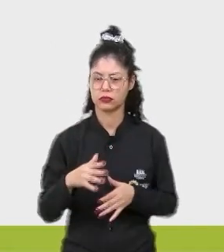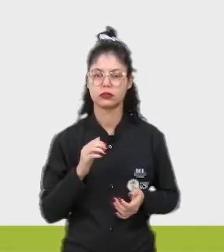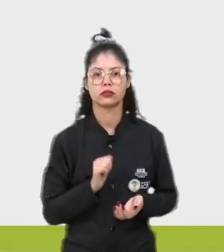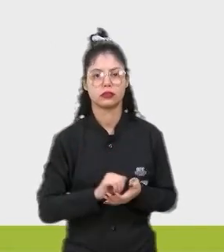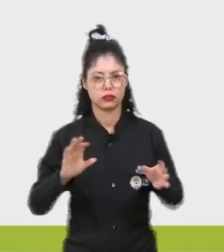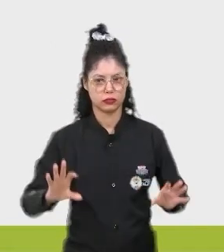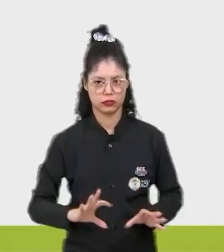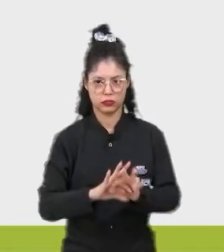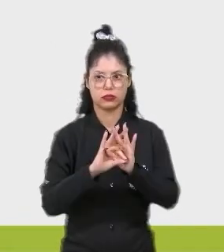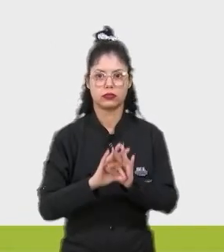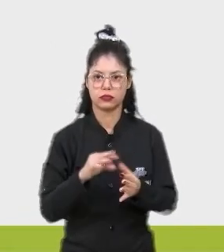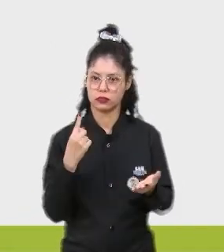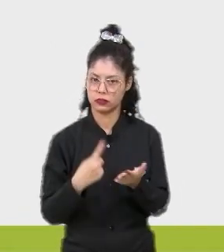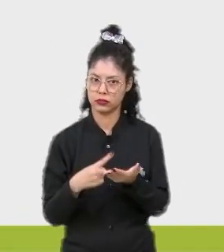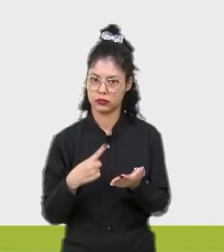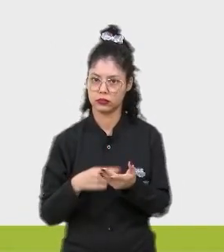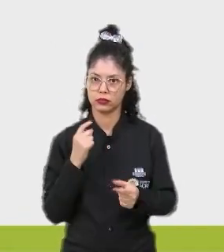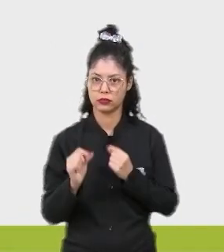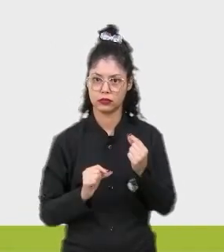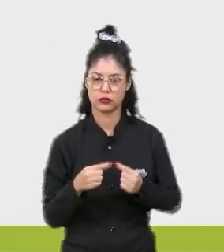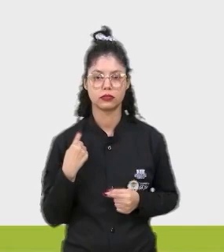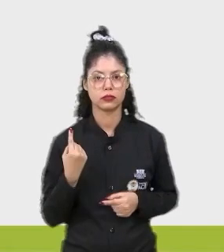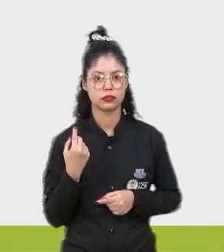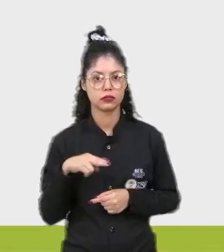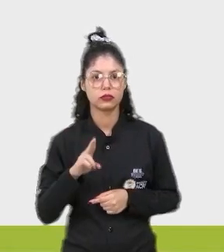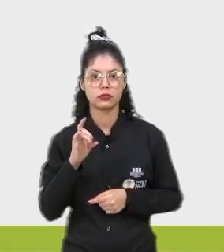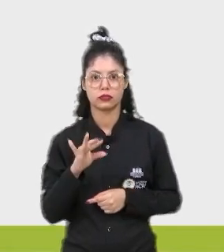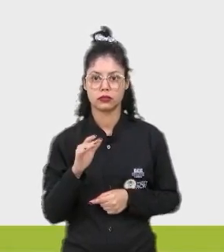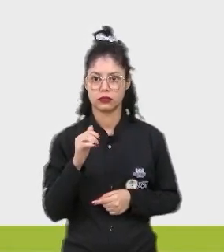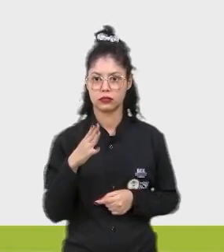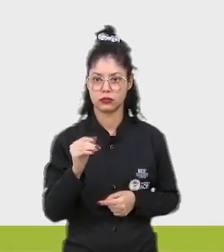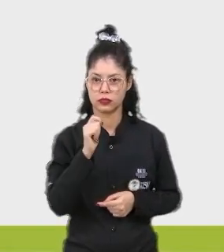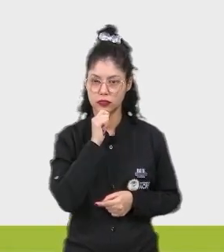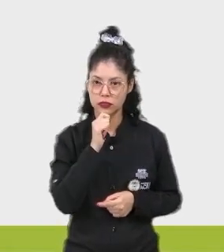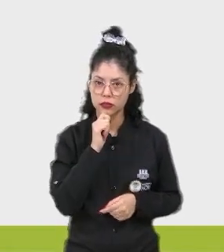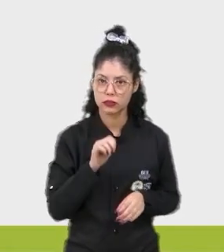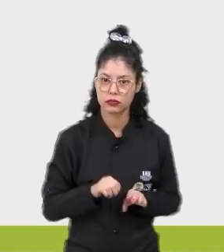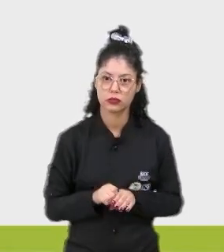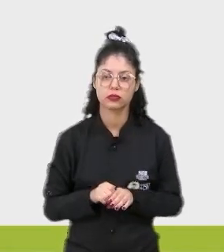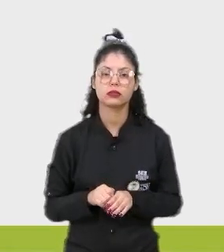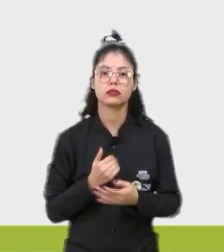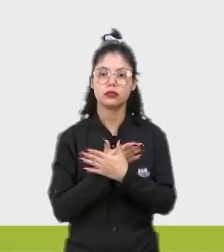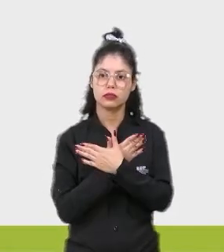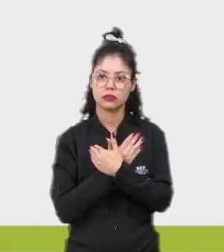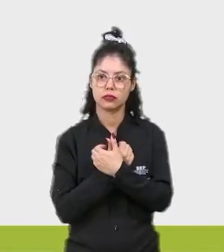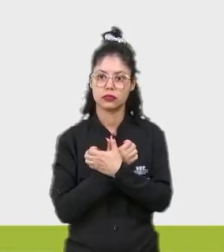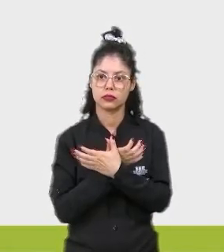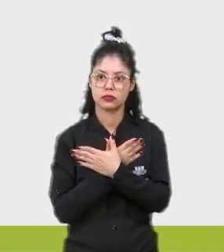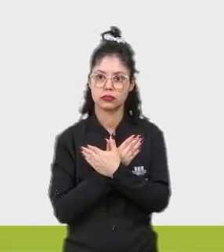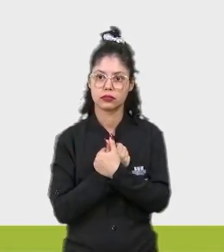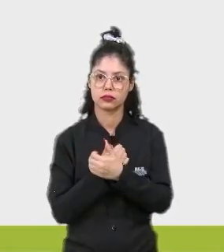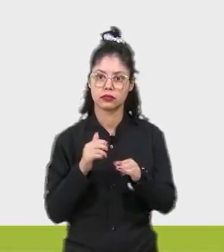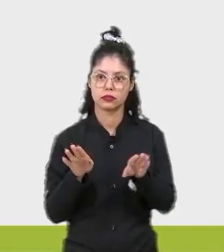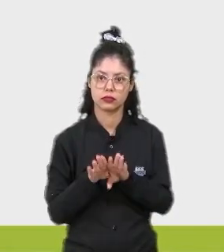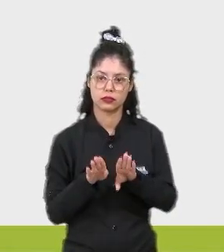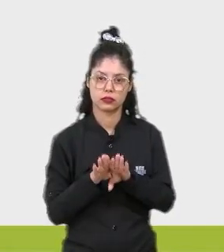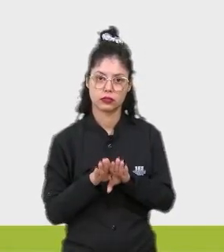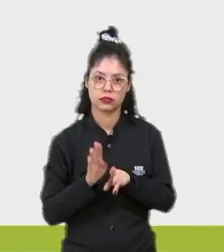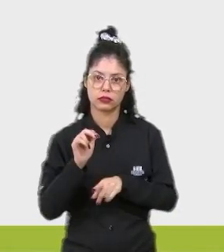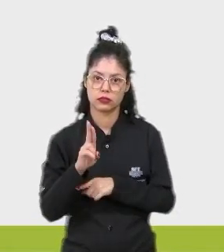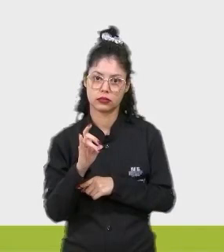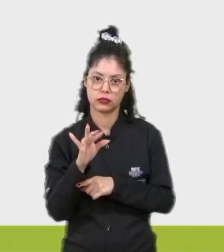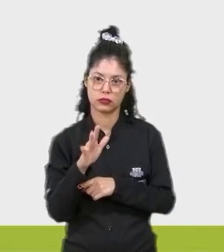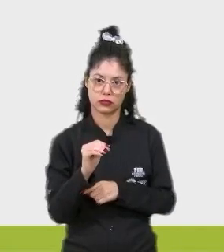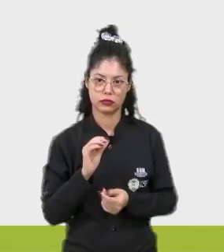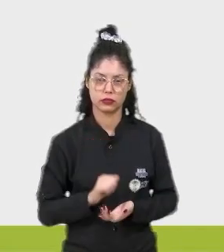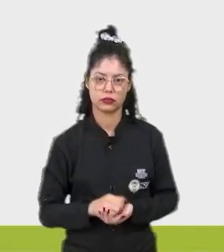si. Considera uma situação unidimensional, em que uma mariposa se afasta, em movimento retilíneo e uniforme, de